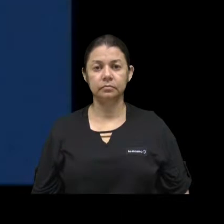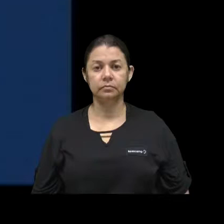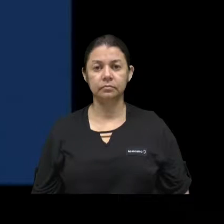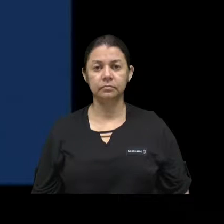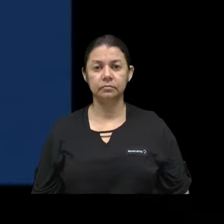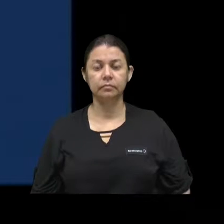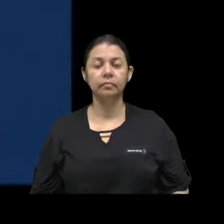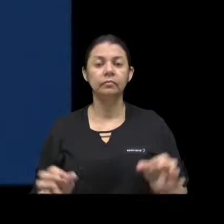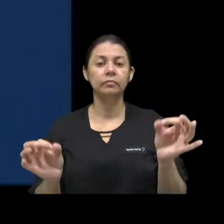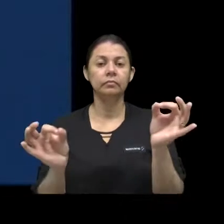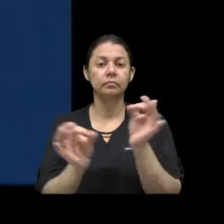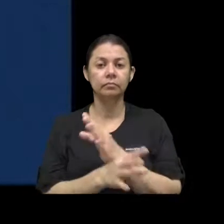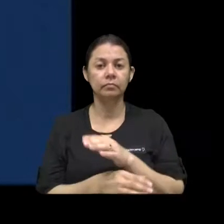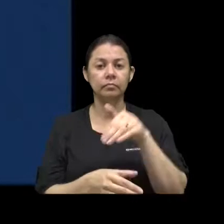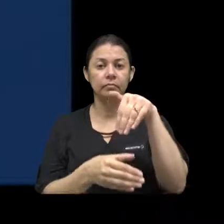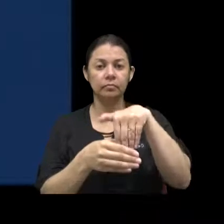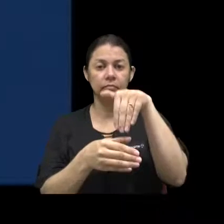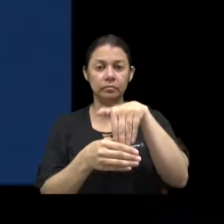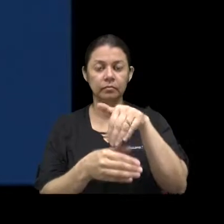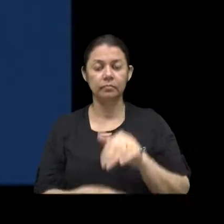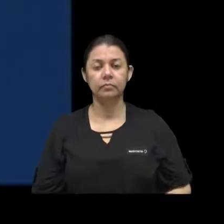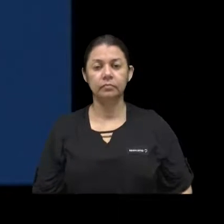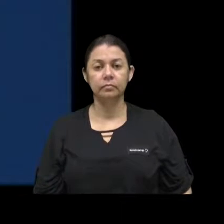Está encerrada a votação.